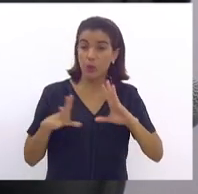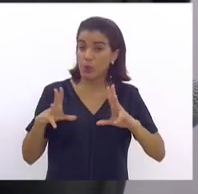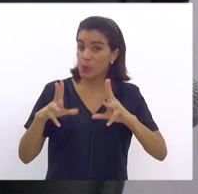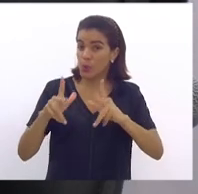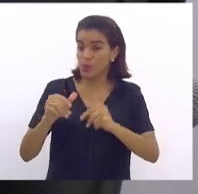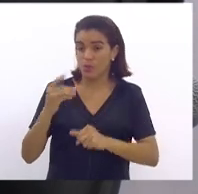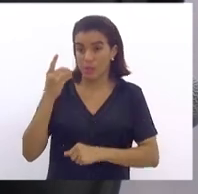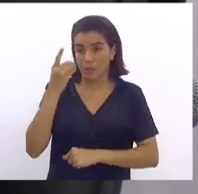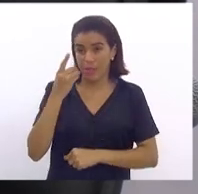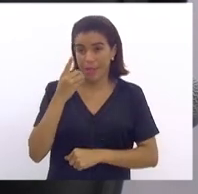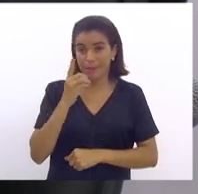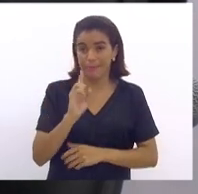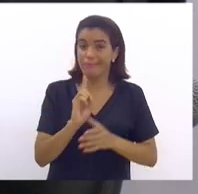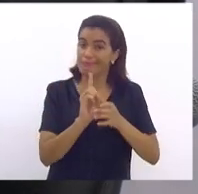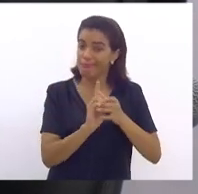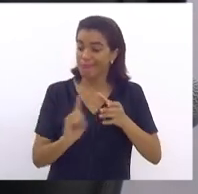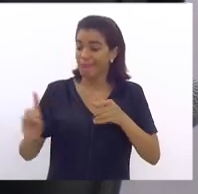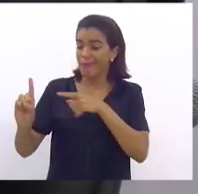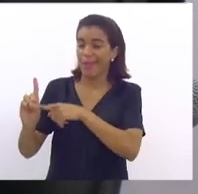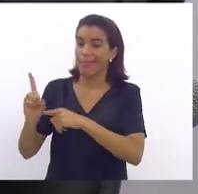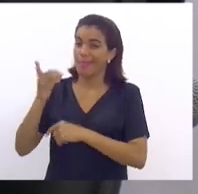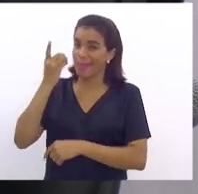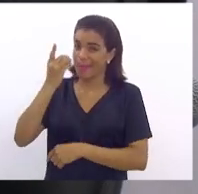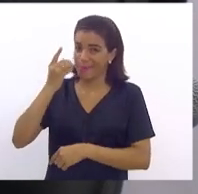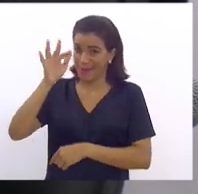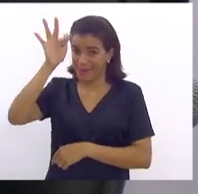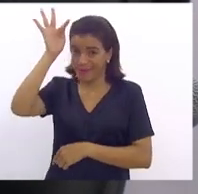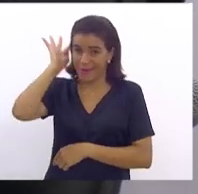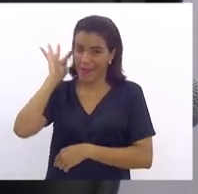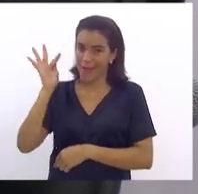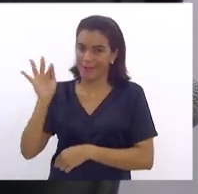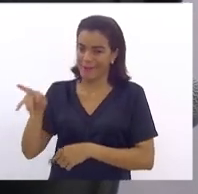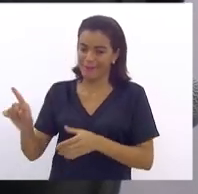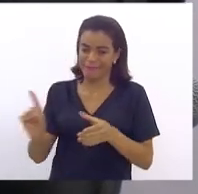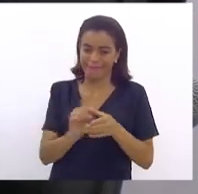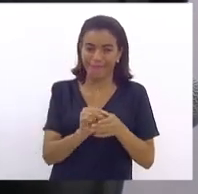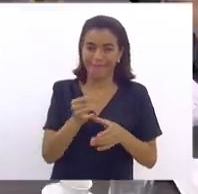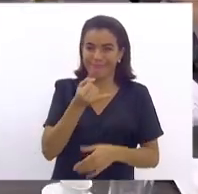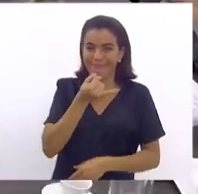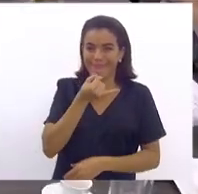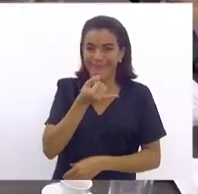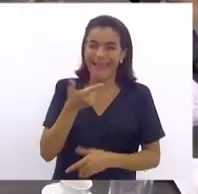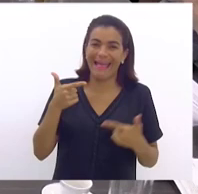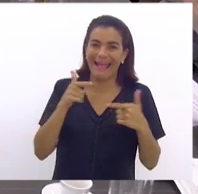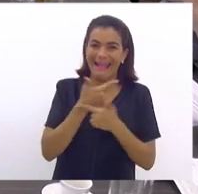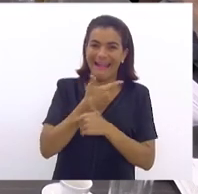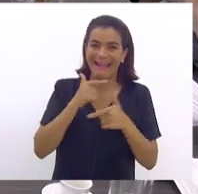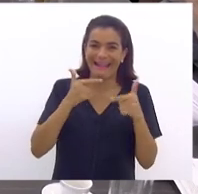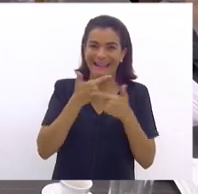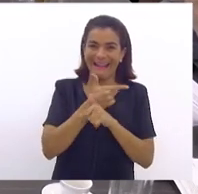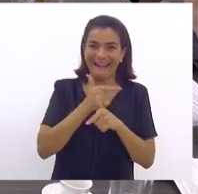com exceção do deputado Fred, que não foi incluído na lista. Duas de fora.